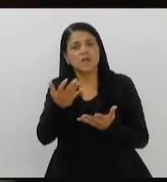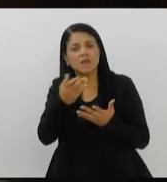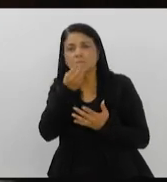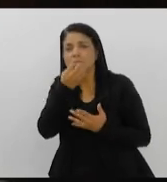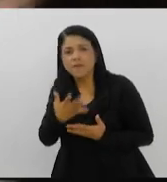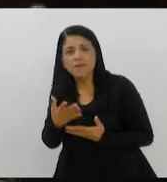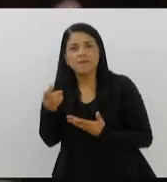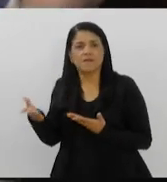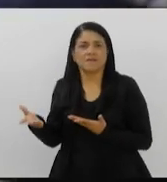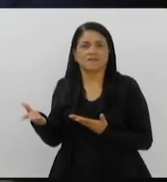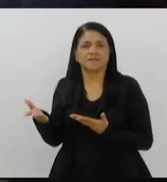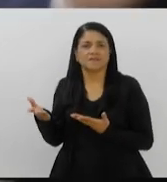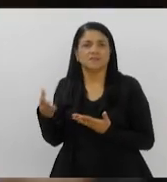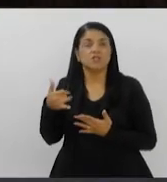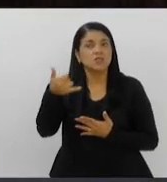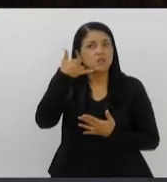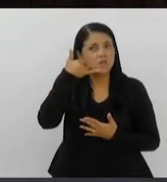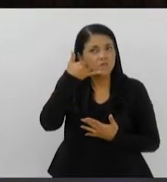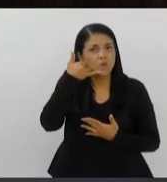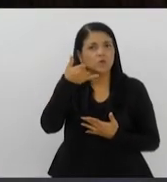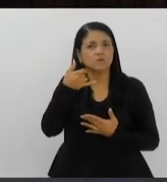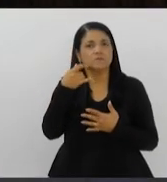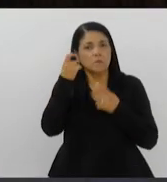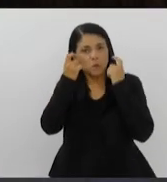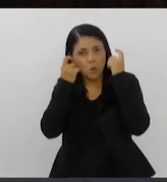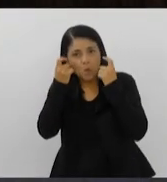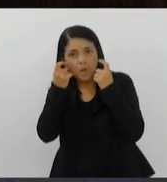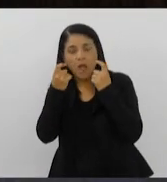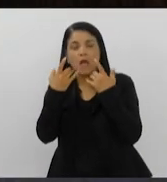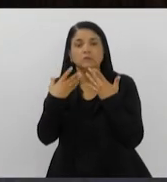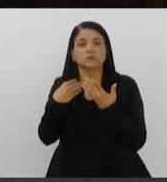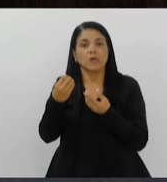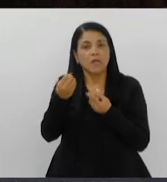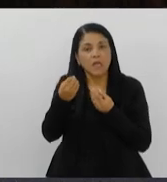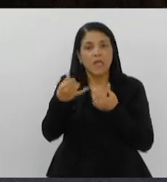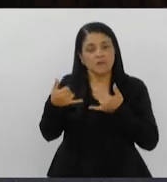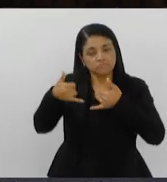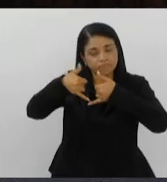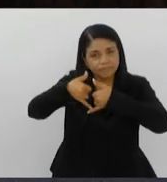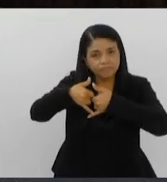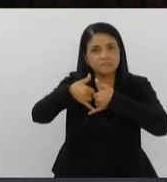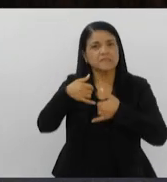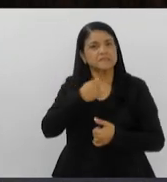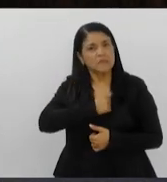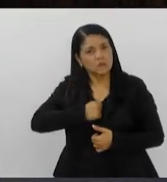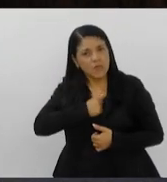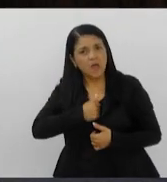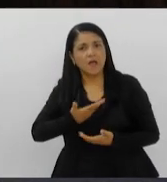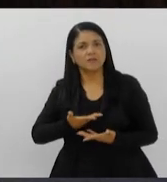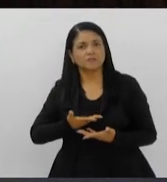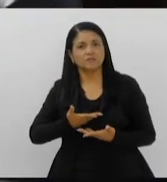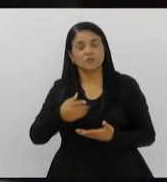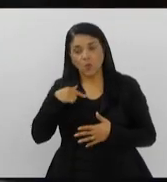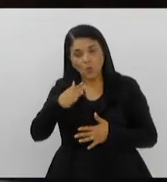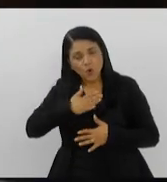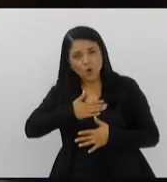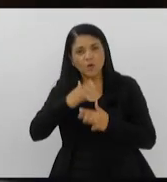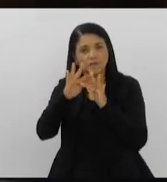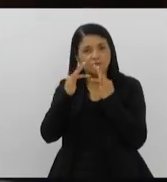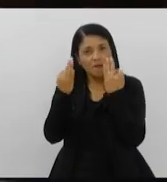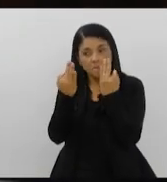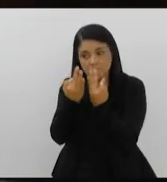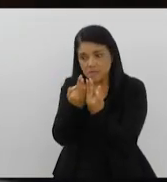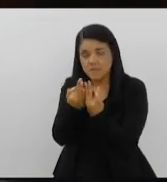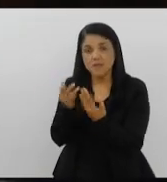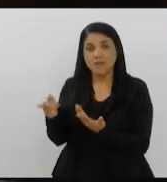o telefone você fica fica preocupado Mas você quer atender porque você tá com saudade eu gosto da família do Afonso tô muito surpreso com o